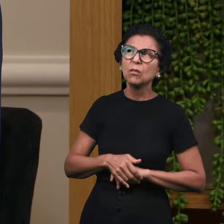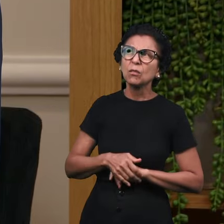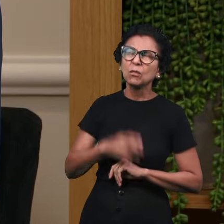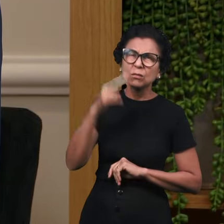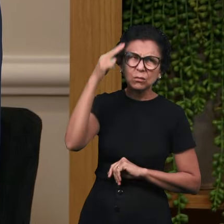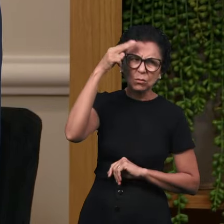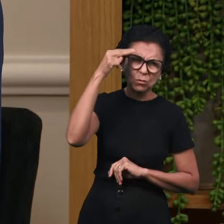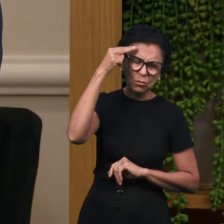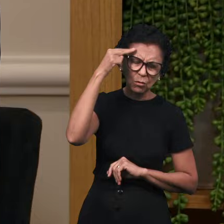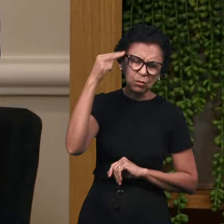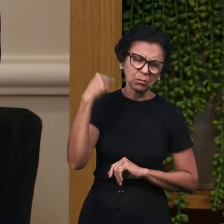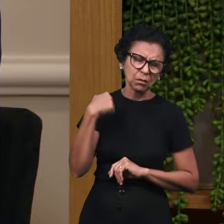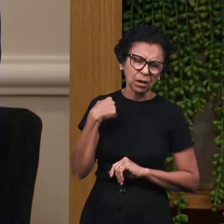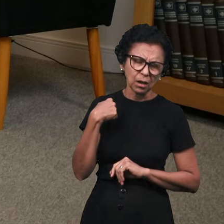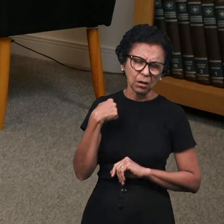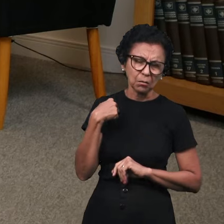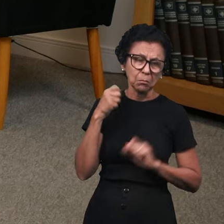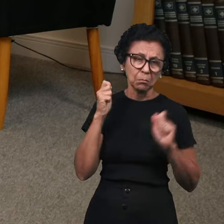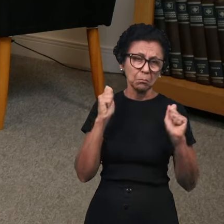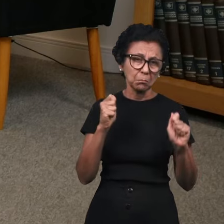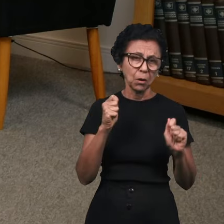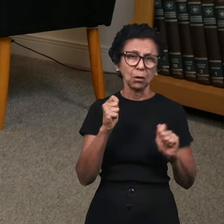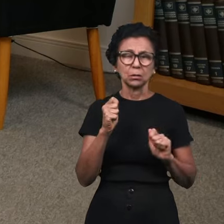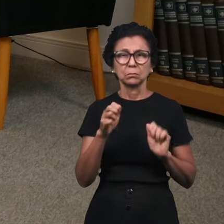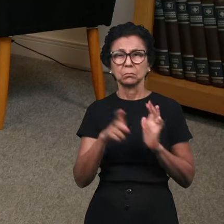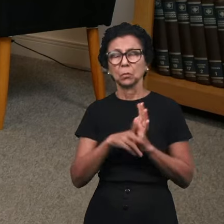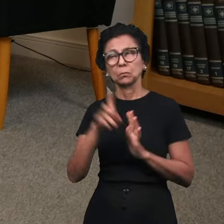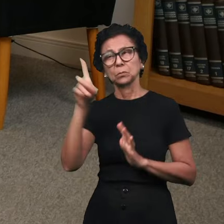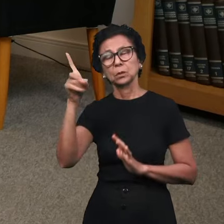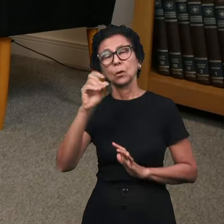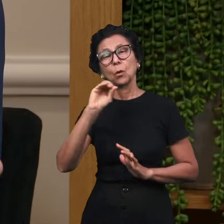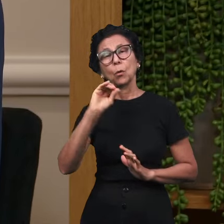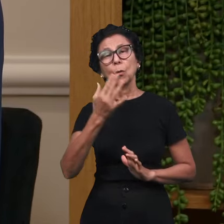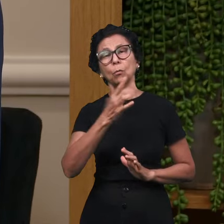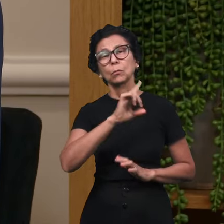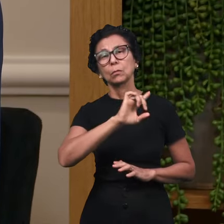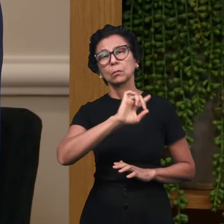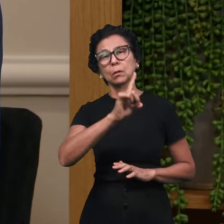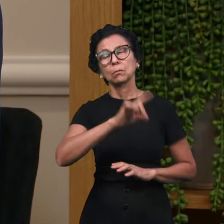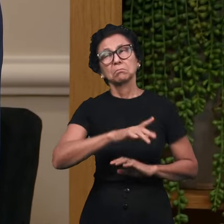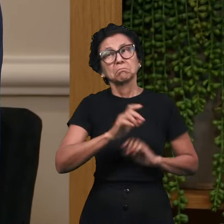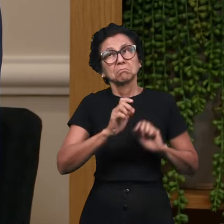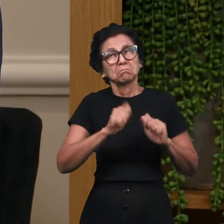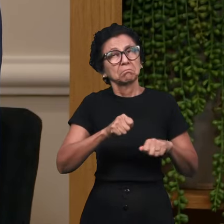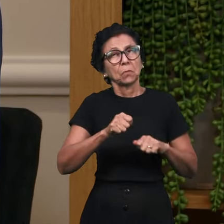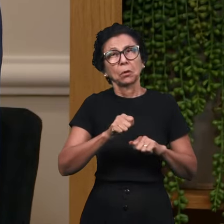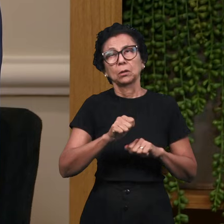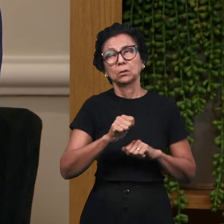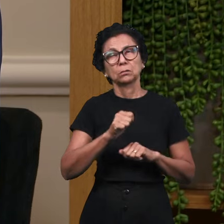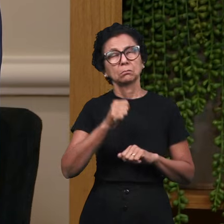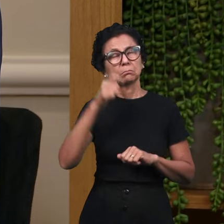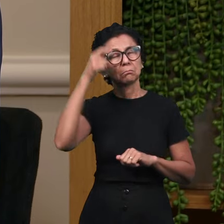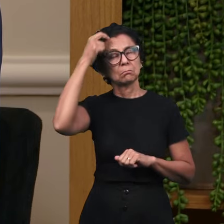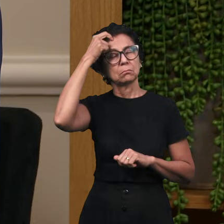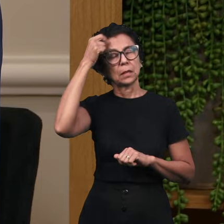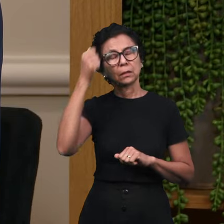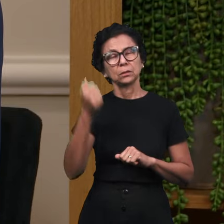Pode ser de Deus, pode não ser de Deus, pode até ser da mente,